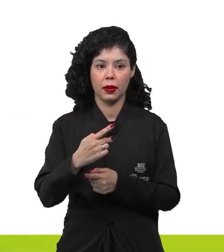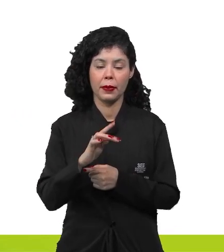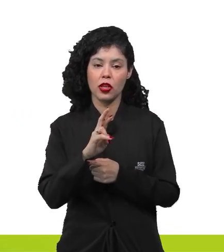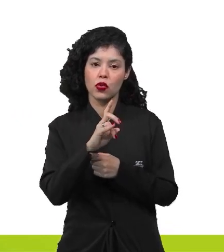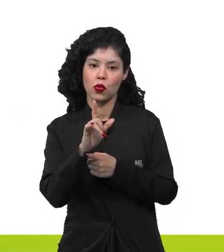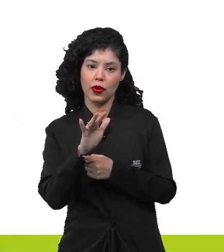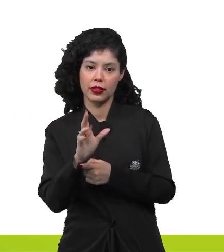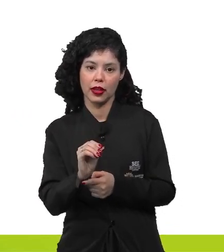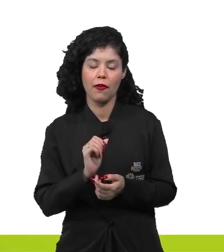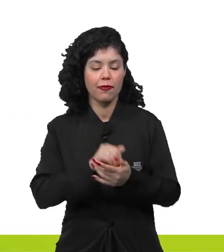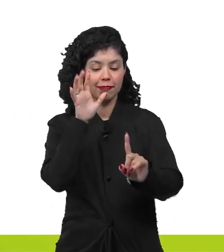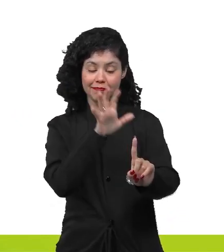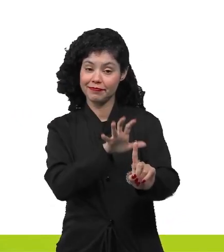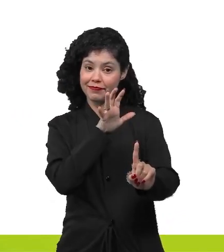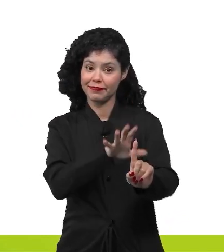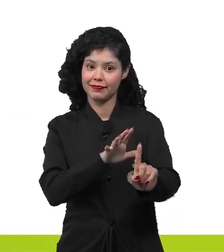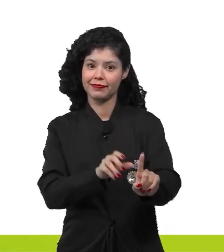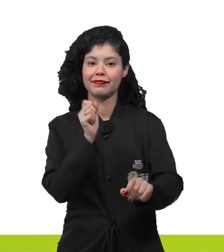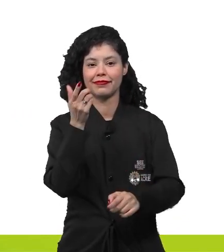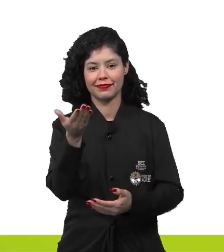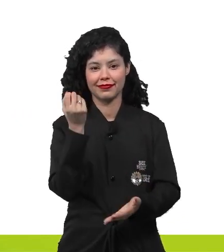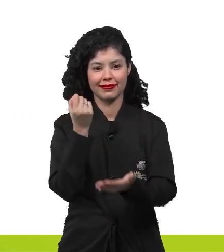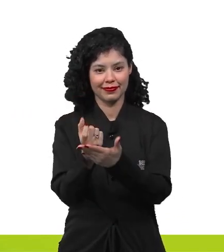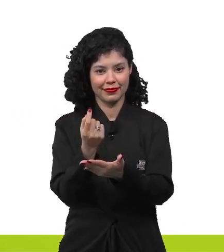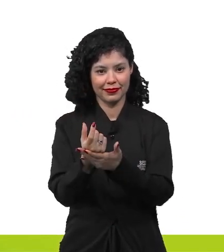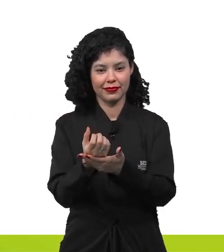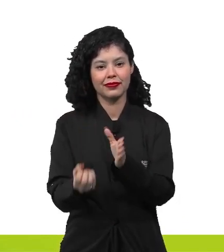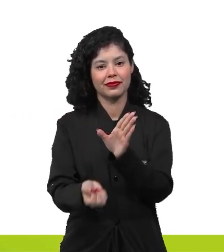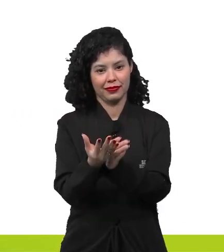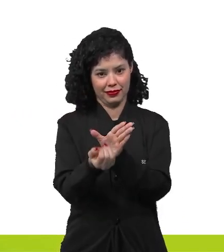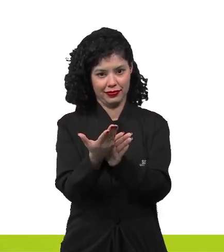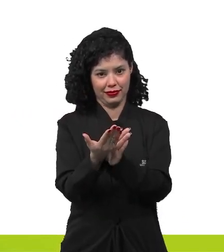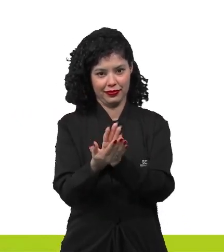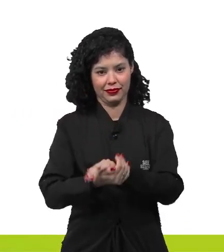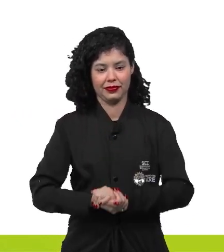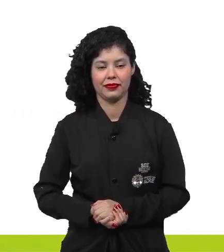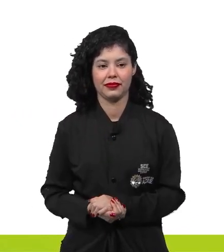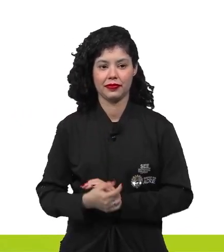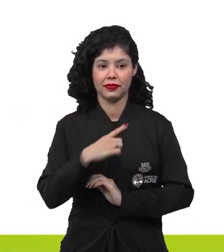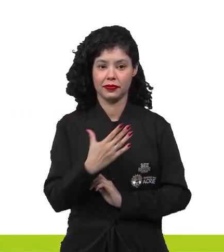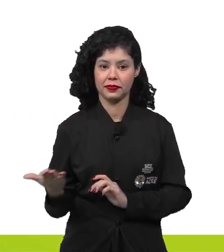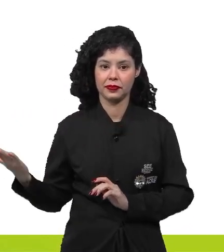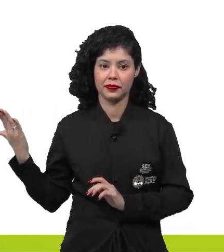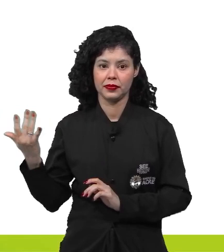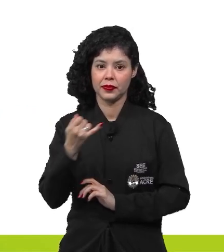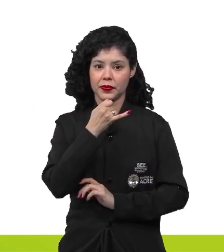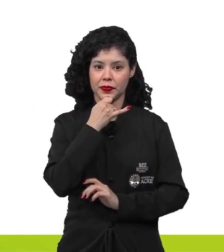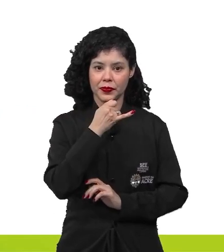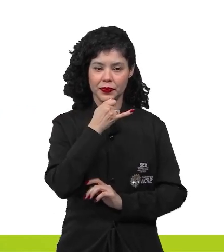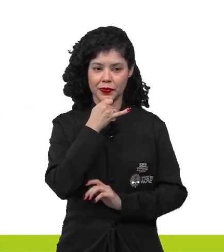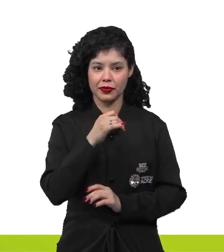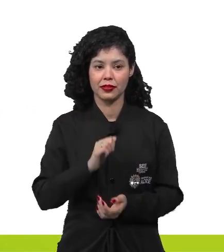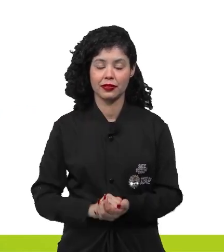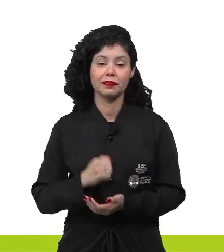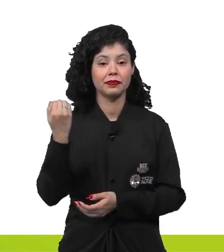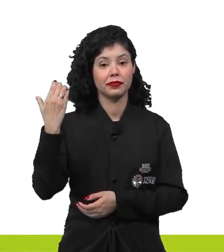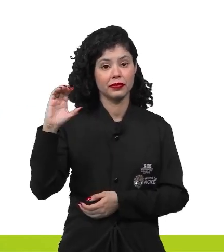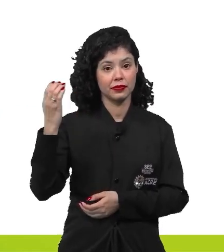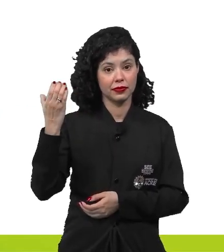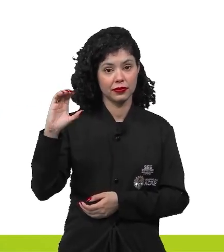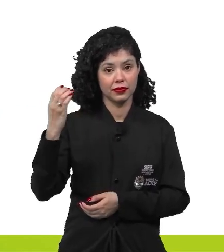é exatamente para fazer com que você adquira esse produto. Nós temos aqui um exemplo muito bom que é